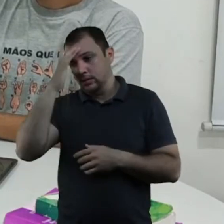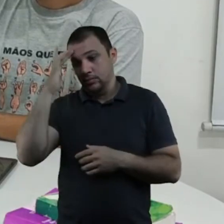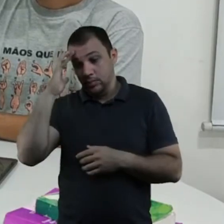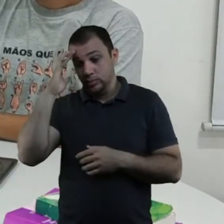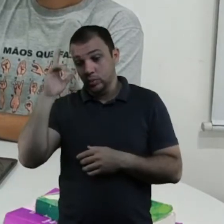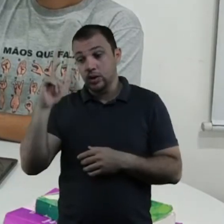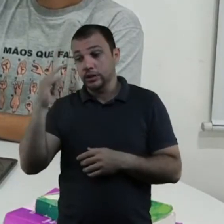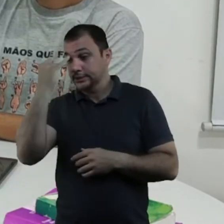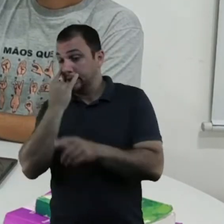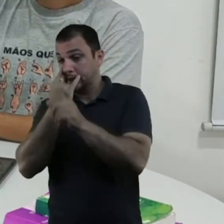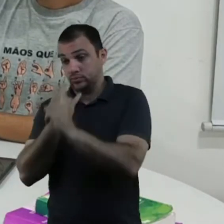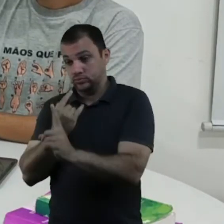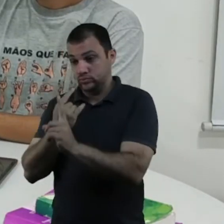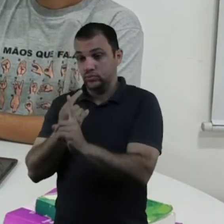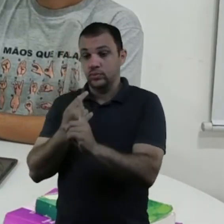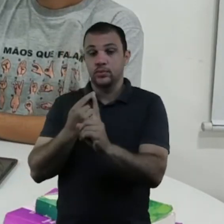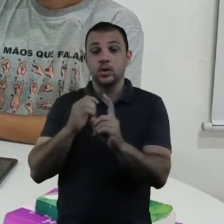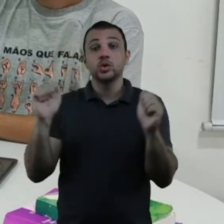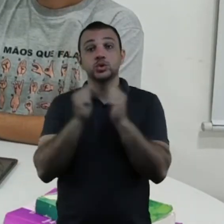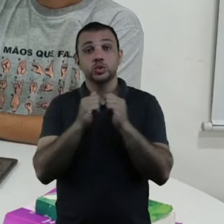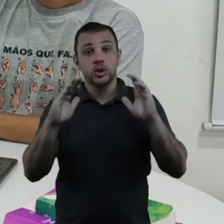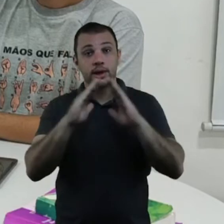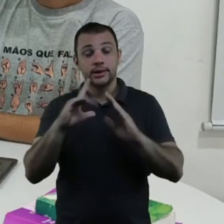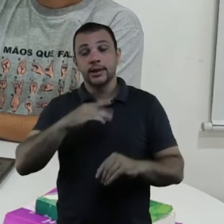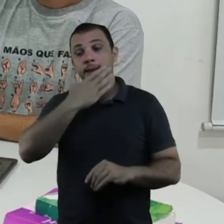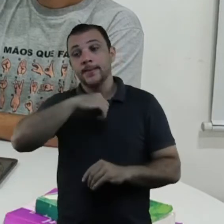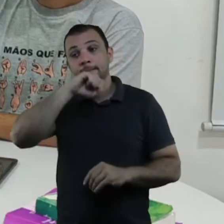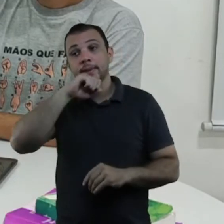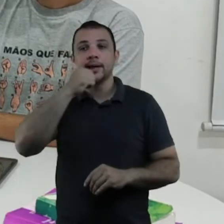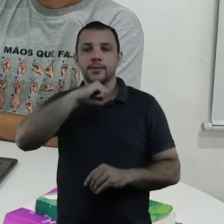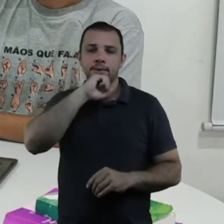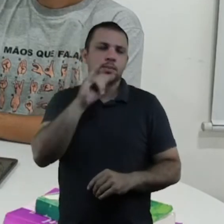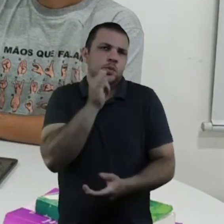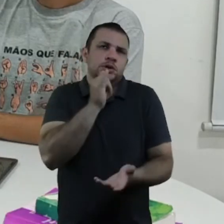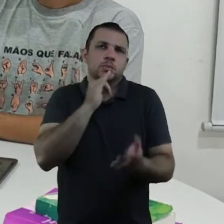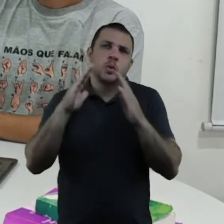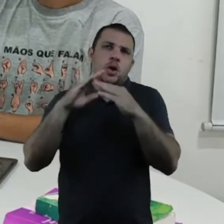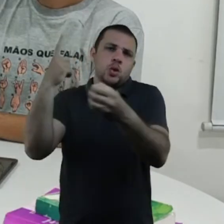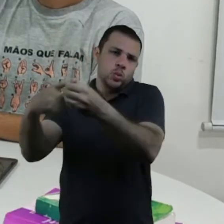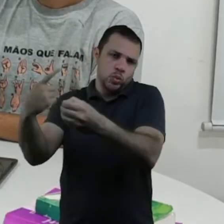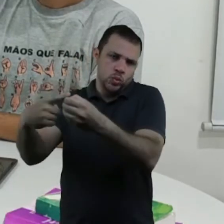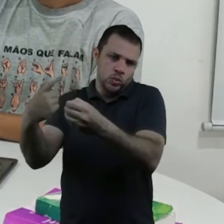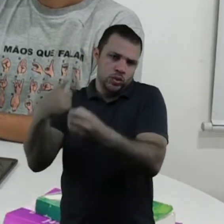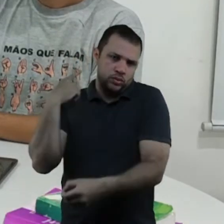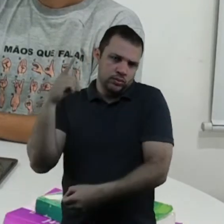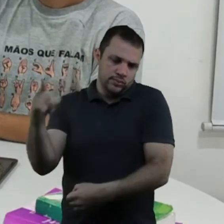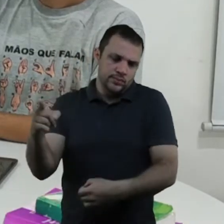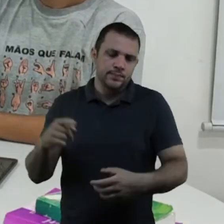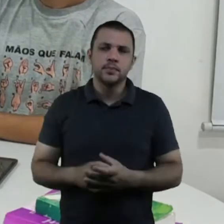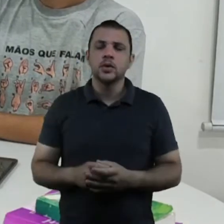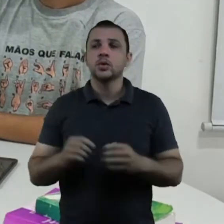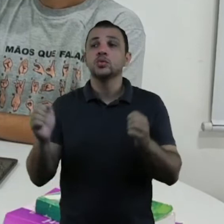assim, a pessoa que enxerga, vamos supor, ela mora com o pai e com a mãe. Vamos supor que ela mora no interior, uma situação mais